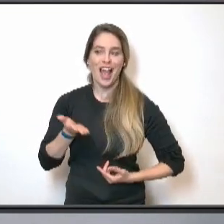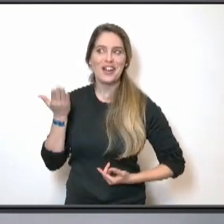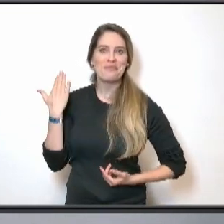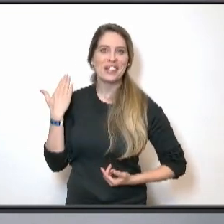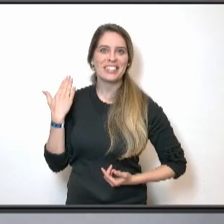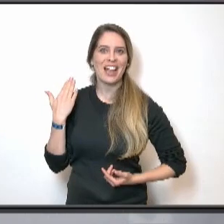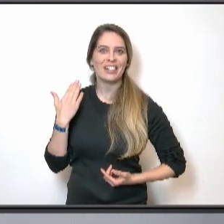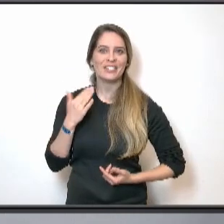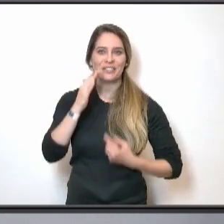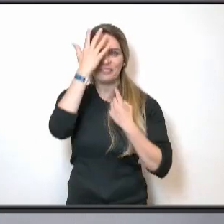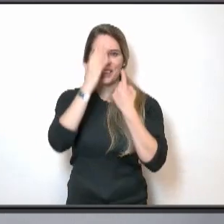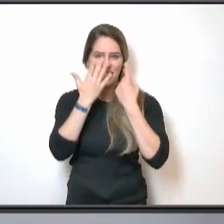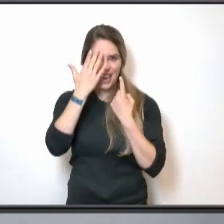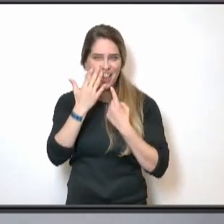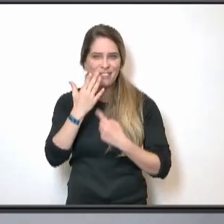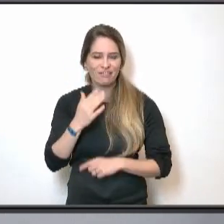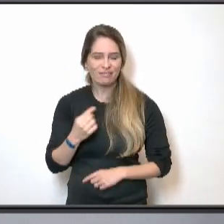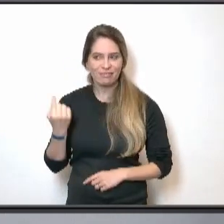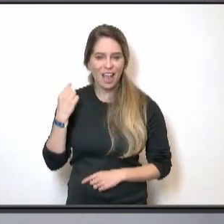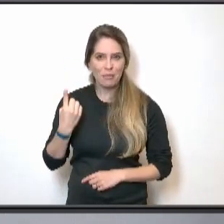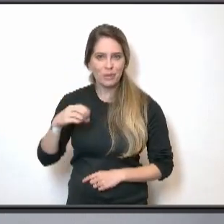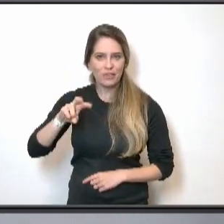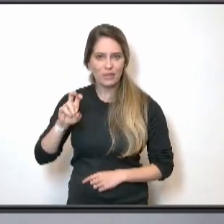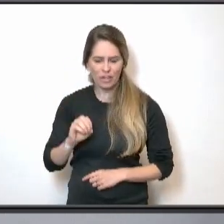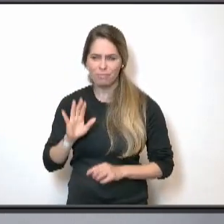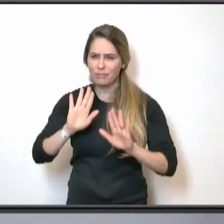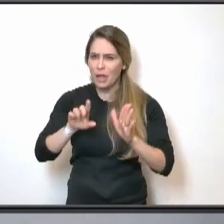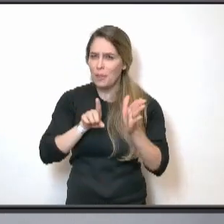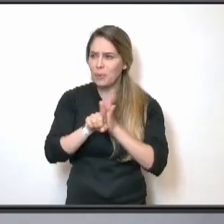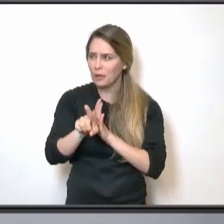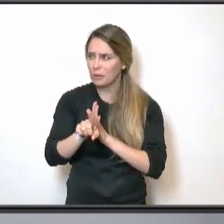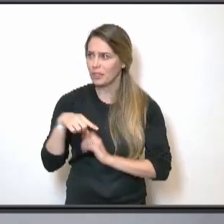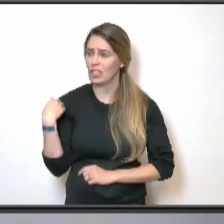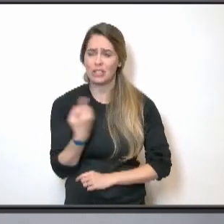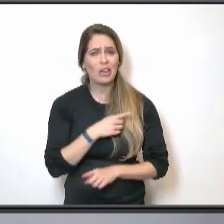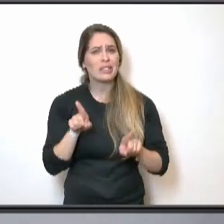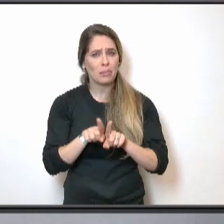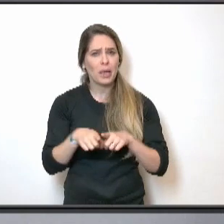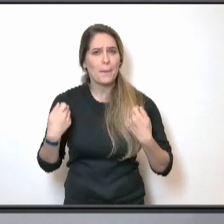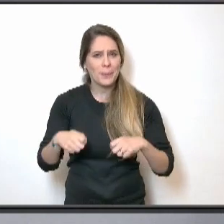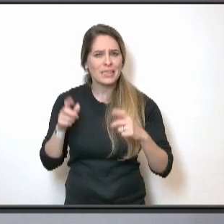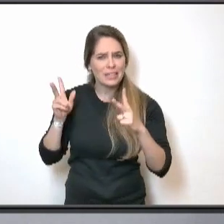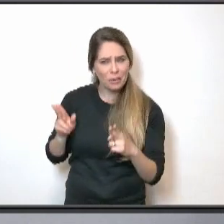50. Eu te pergunto, será que nós estamos precisando de algo semelhante?